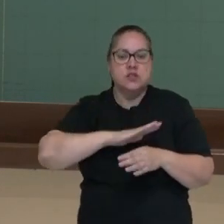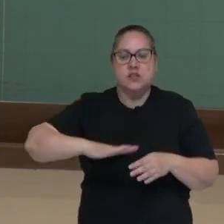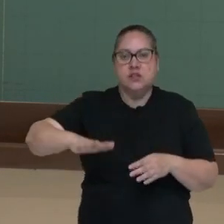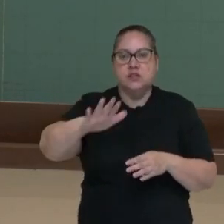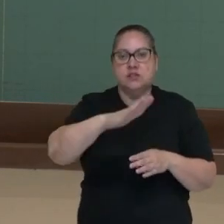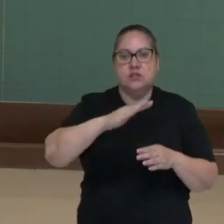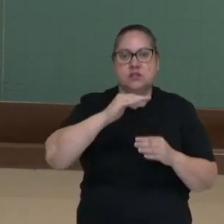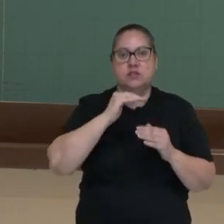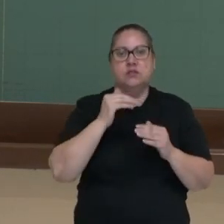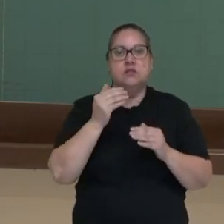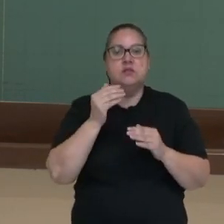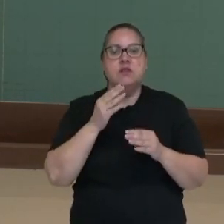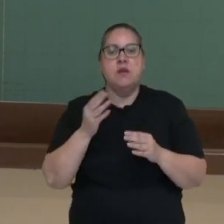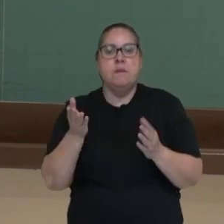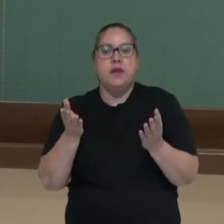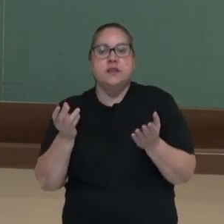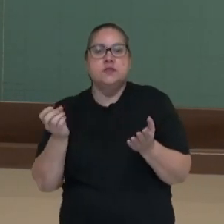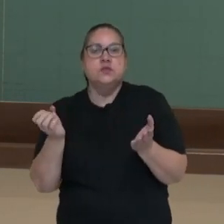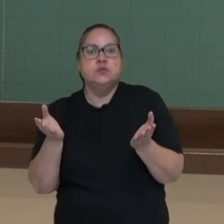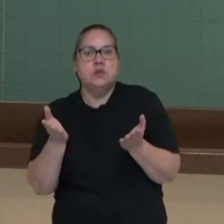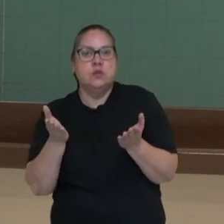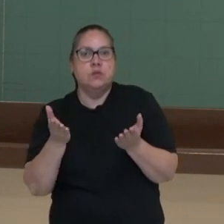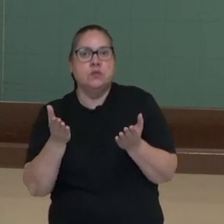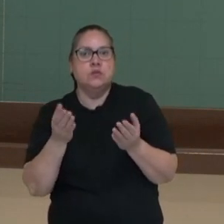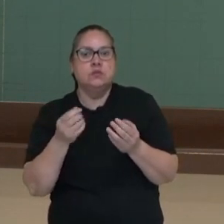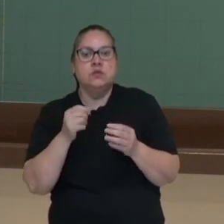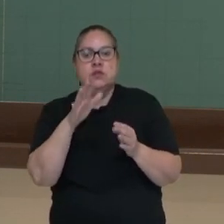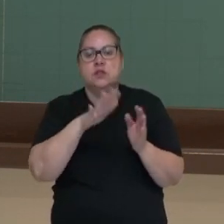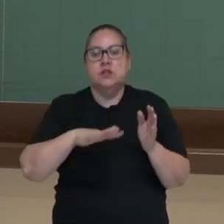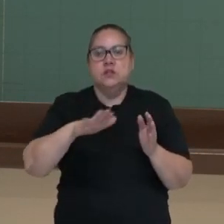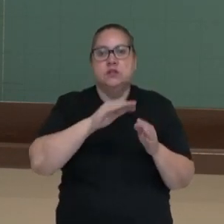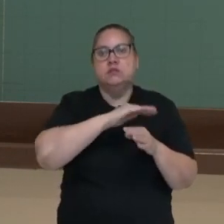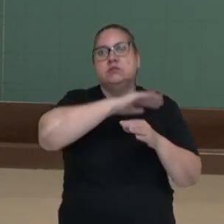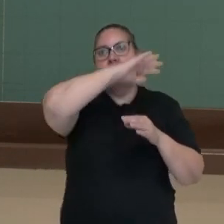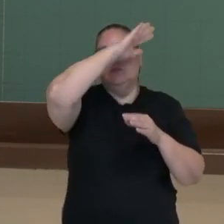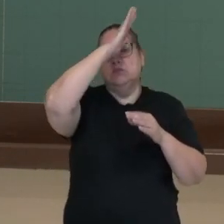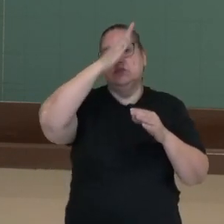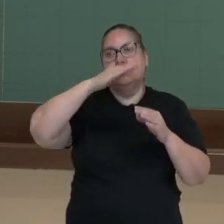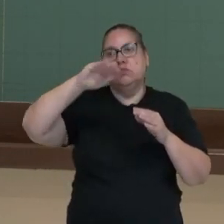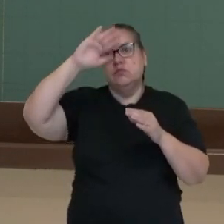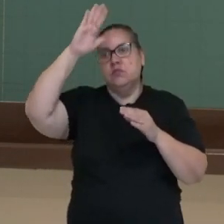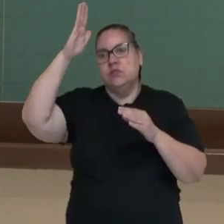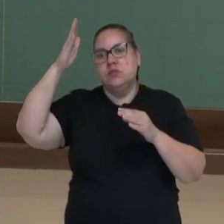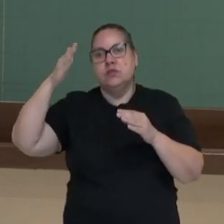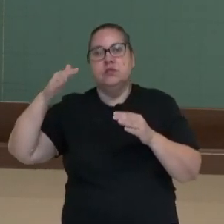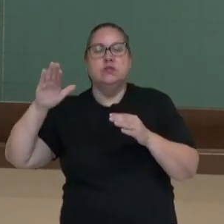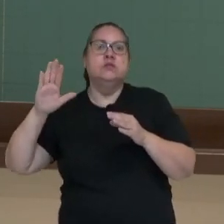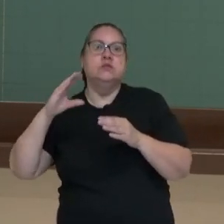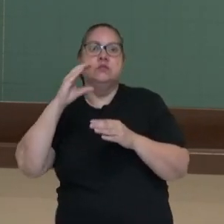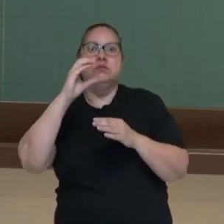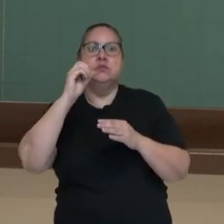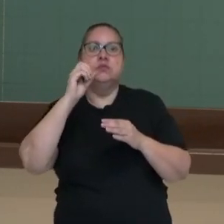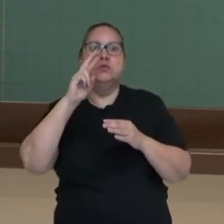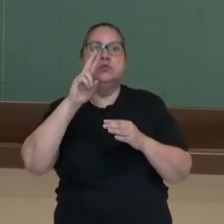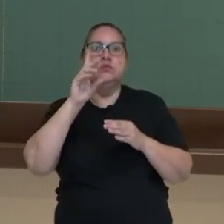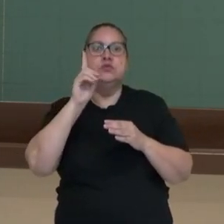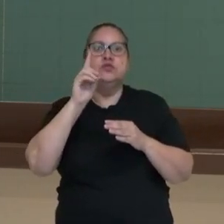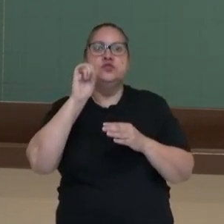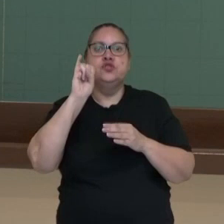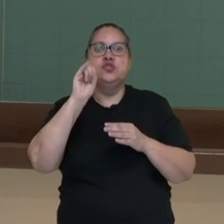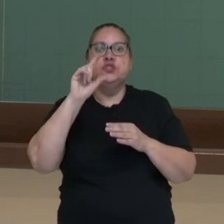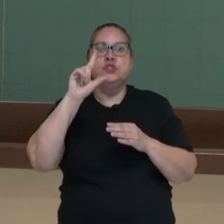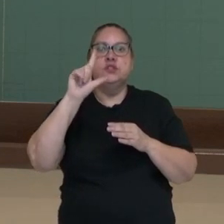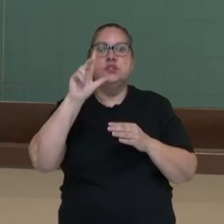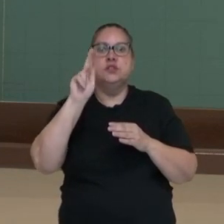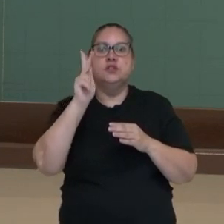de formação mais recente são as áreas montanhosas, como a Cordilheira dos Andes, por exemplo. No caso do Brasil,